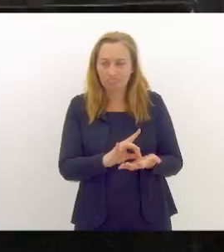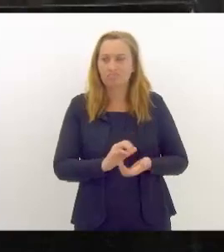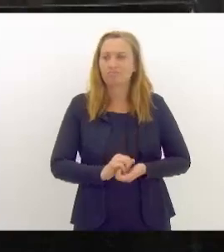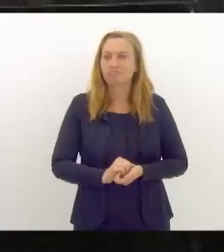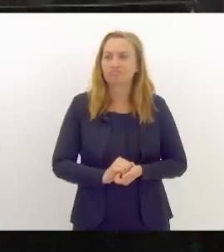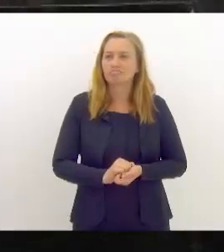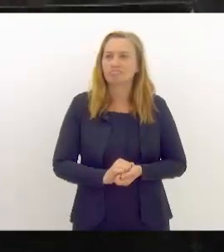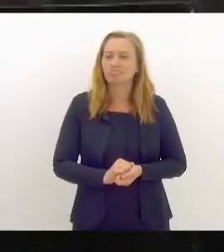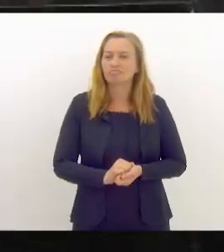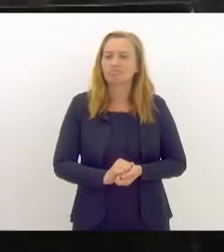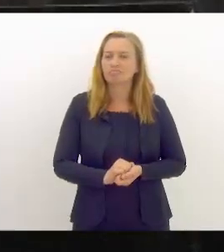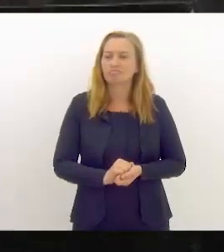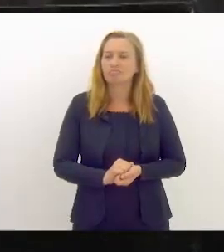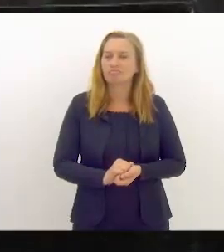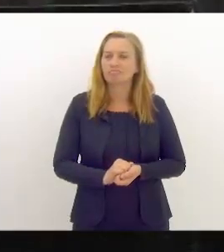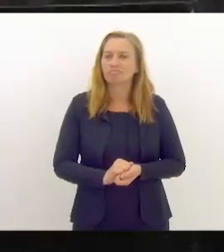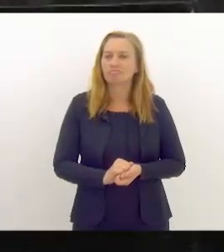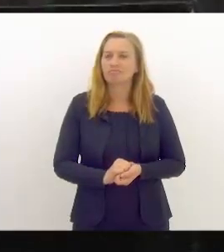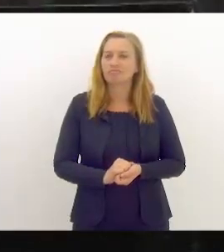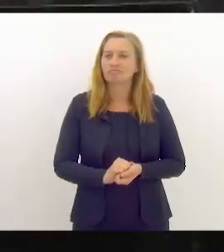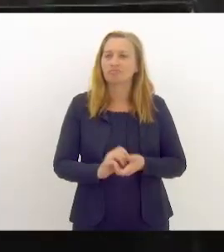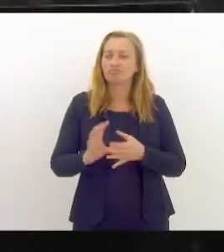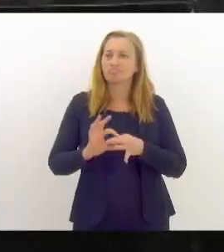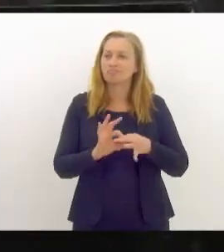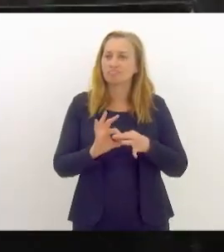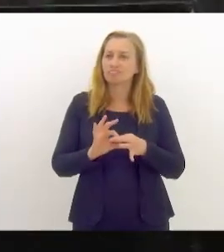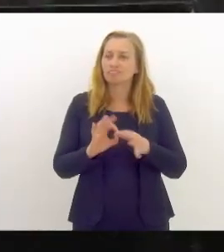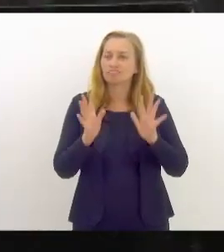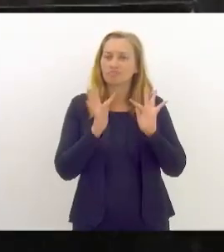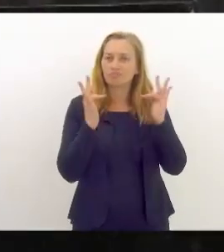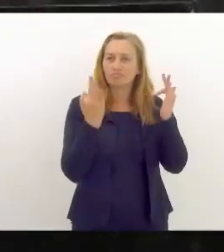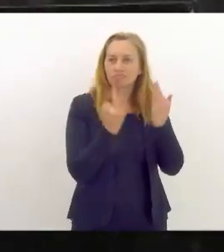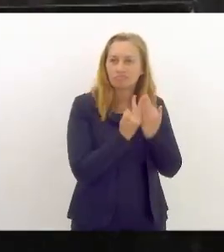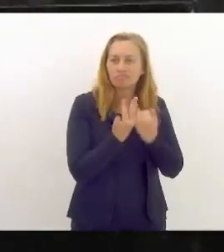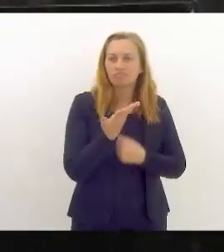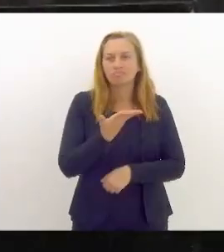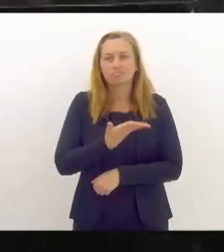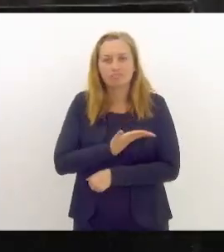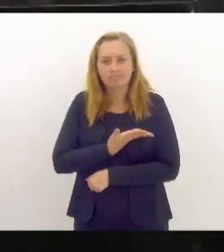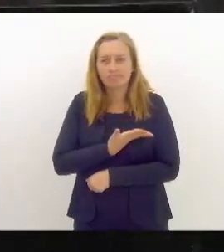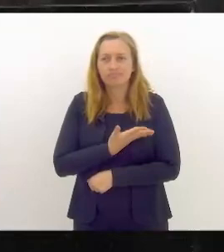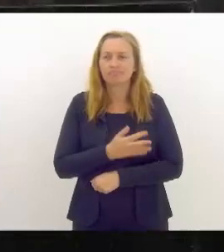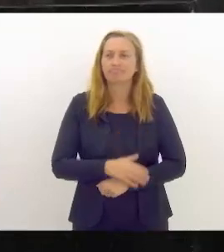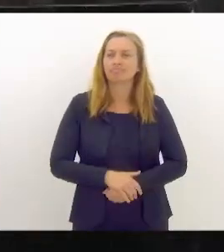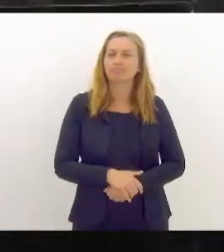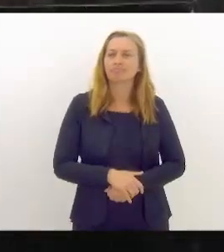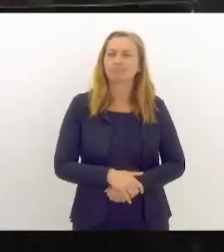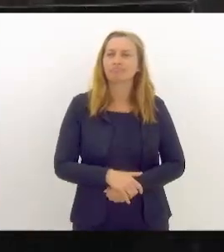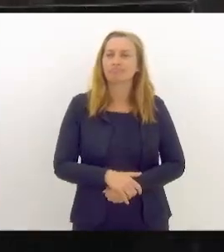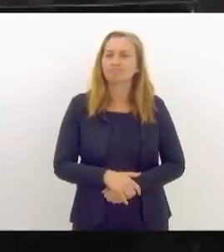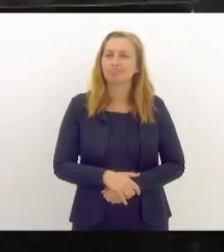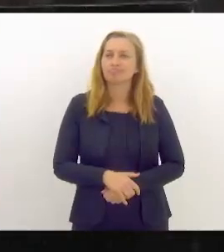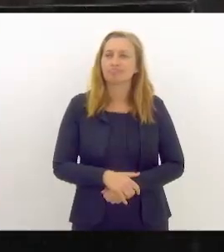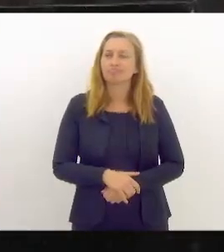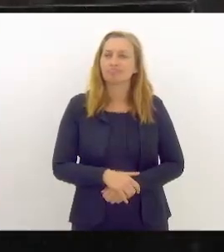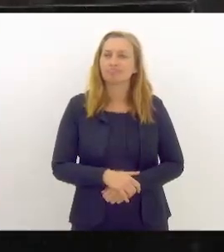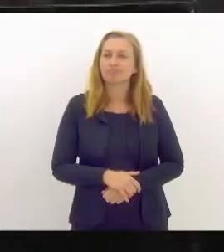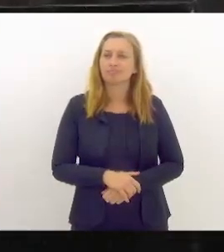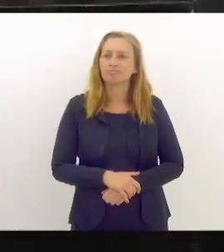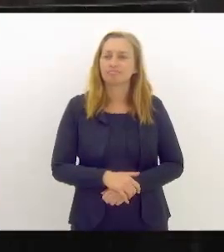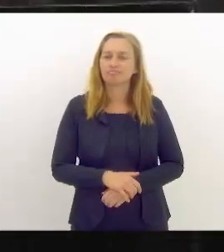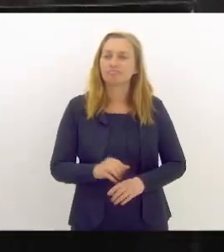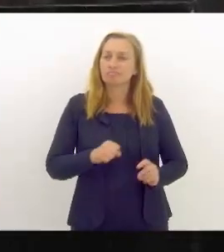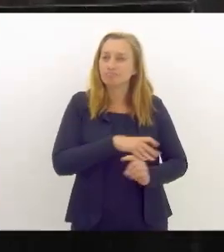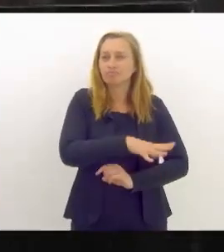de laços estreitos com a família com amigos com a comunidade